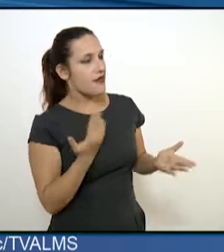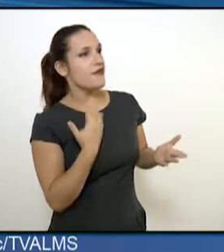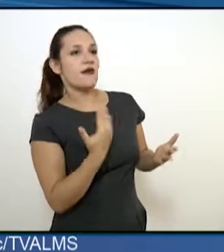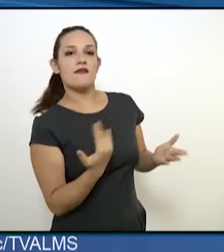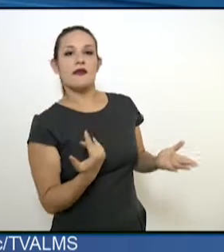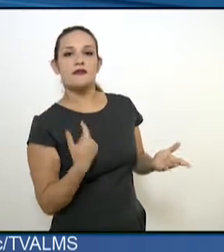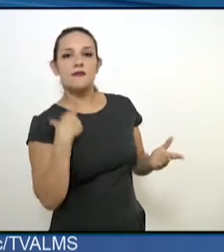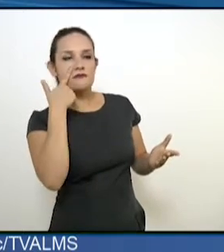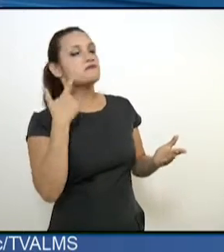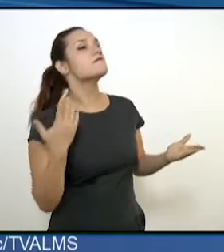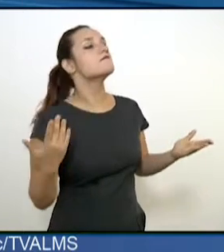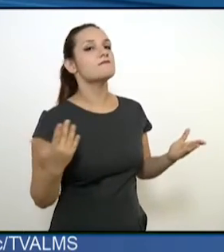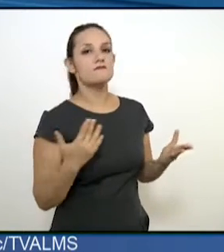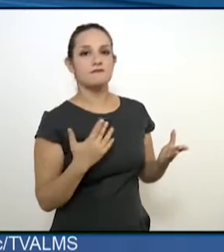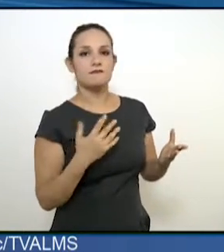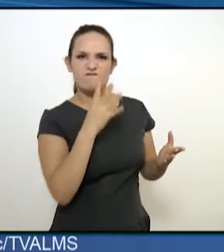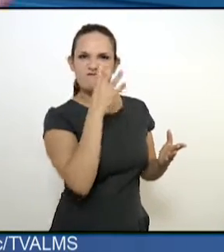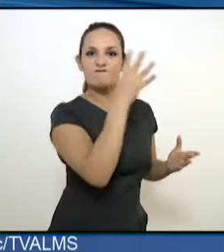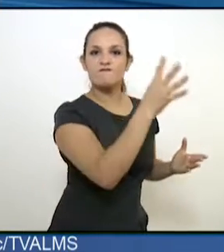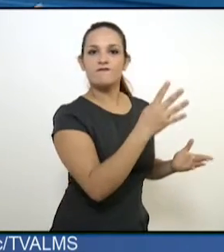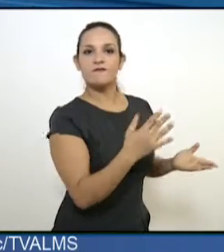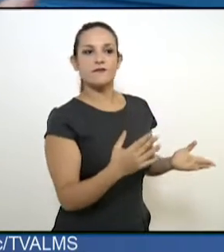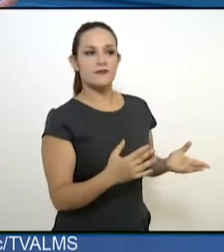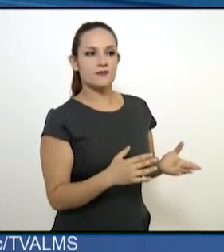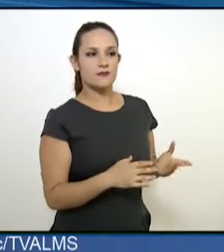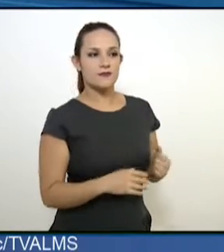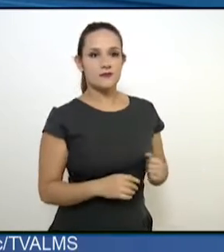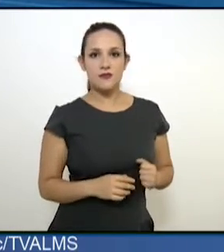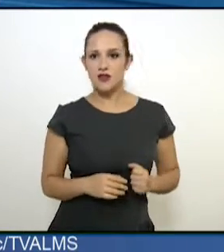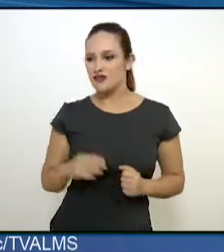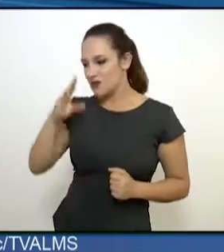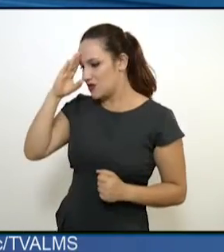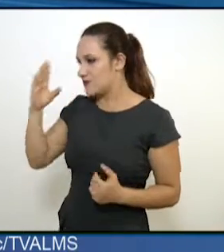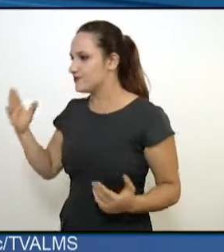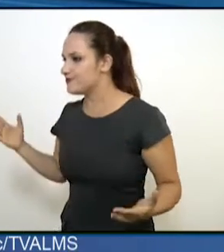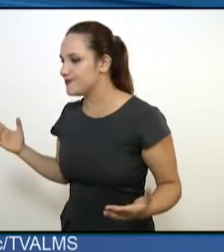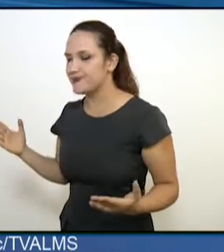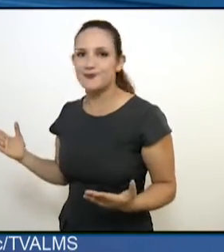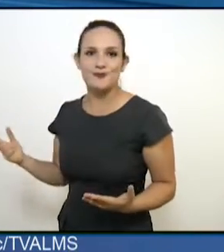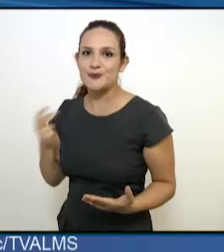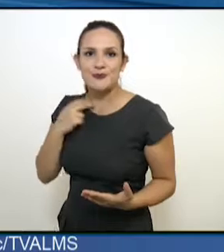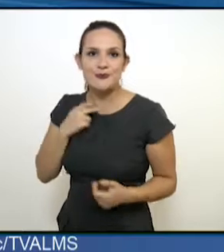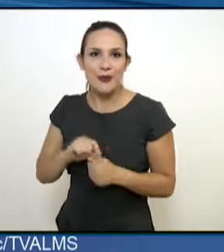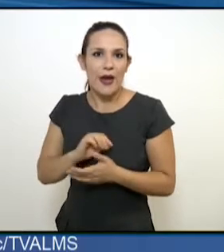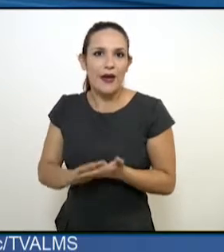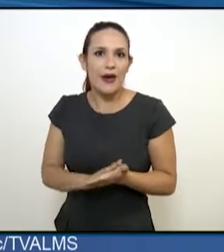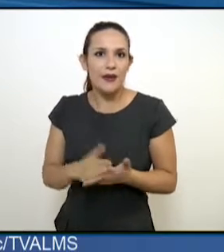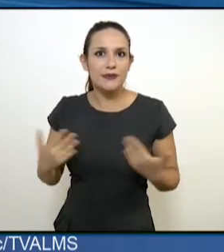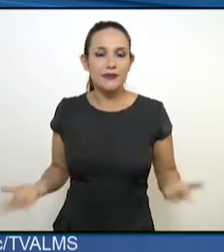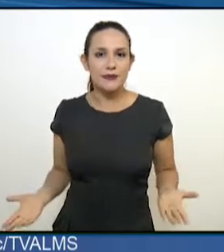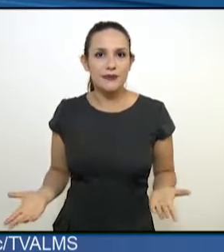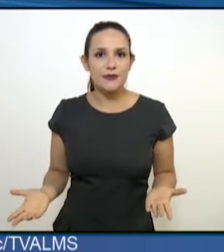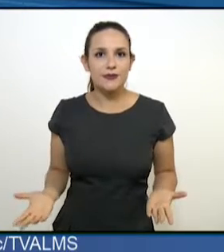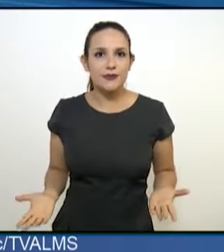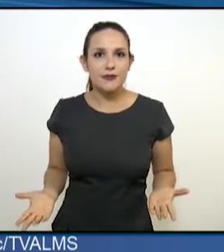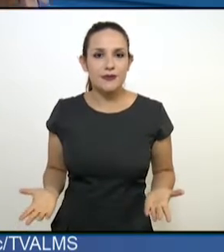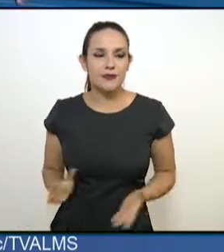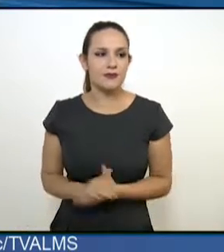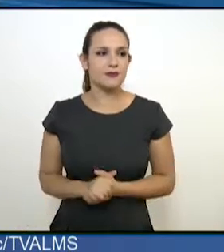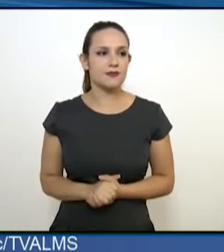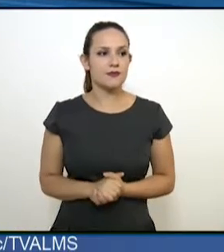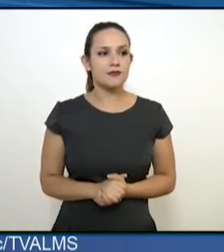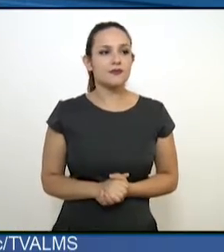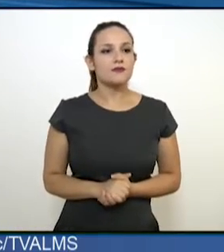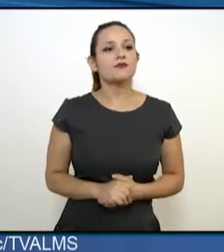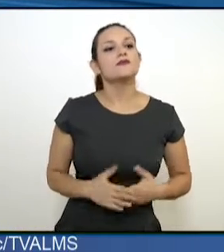policial, e os policiais, verdade, os soldados do Exército sem saber o que fazer. Isso está acontecendo. E as